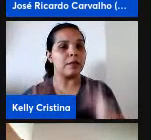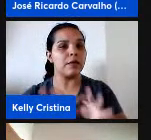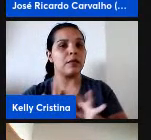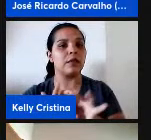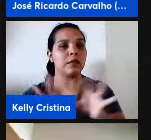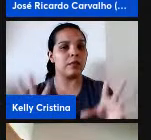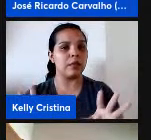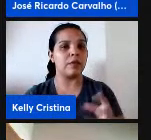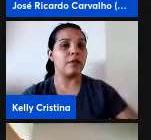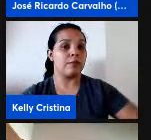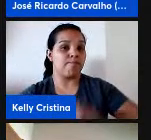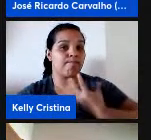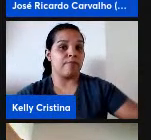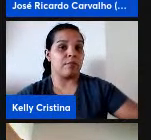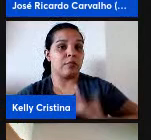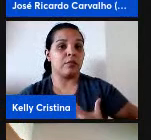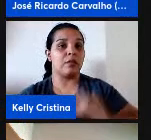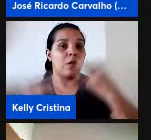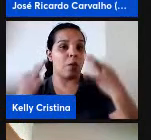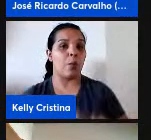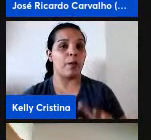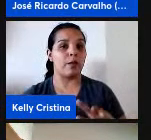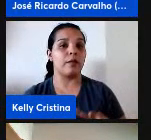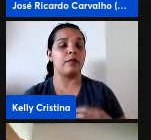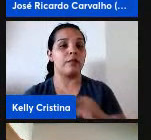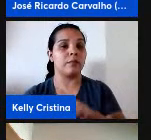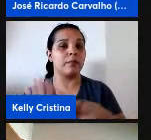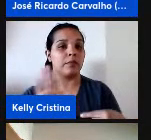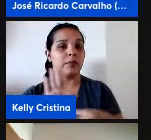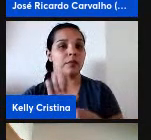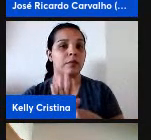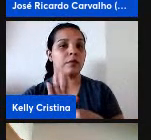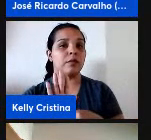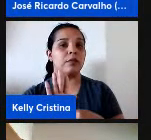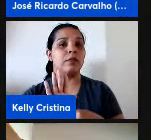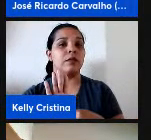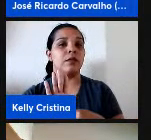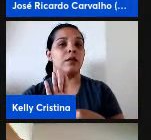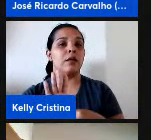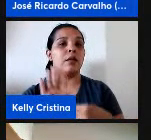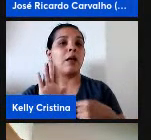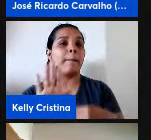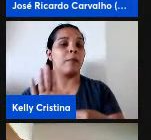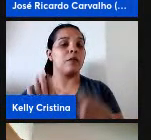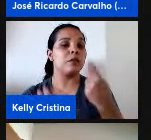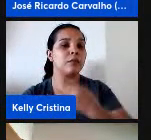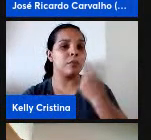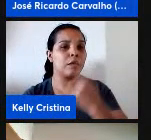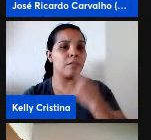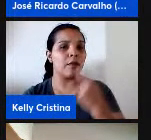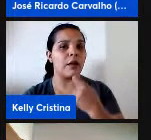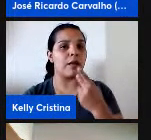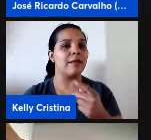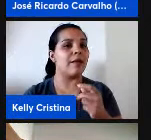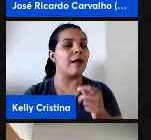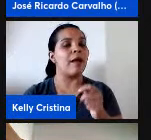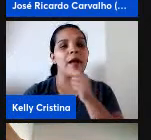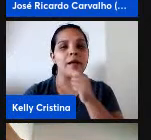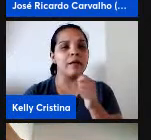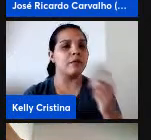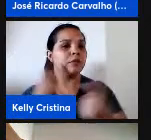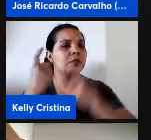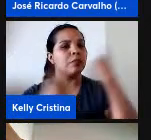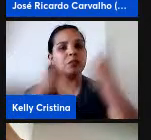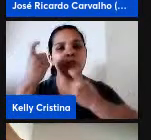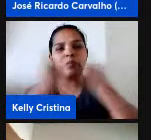e expressiva. A sintaxe das crianças aproxima-se da fala. Eles ainda não se preocupam com a correção das construções e, por isso, formam